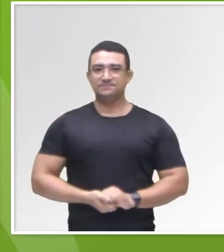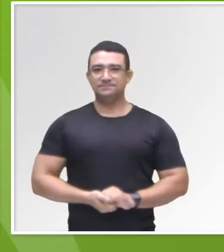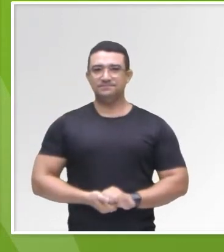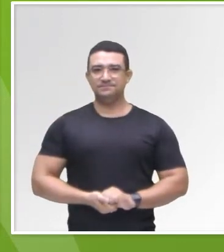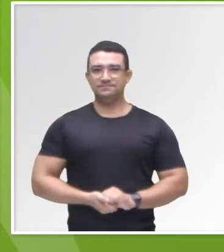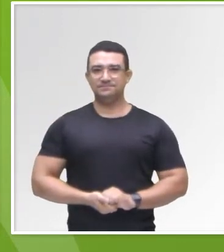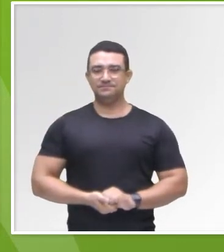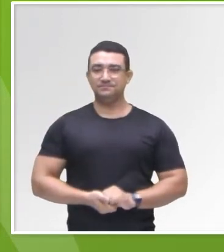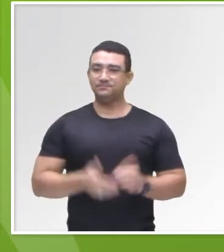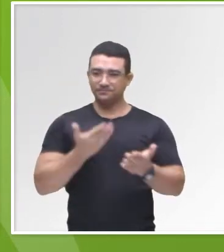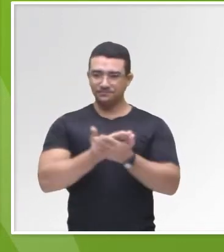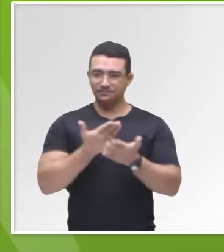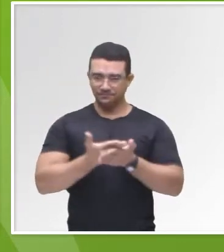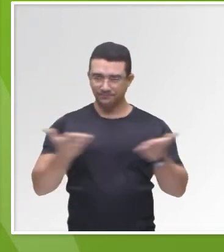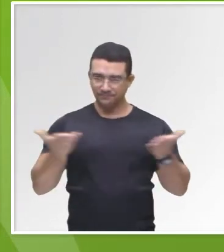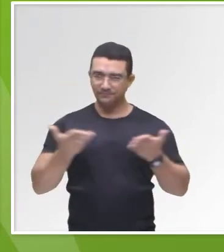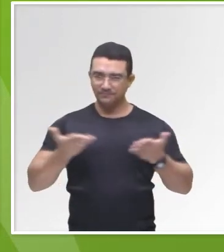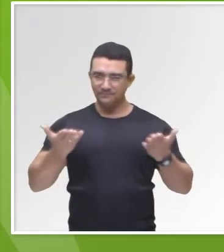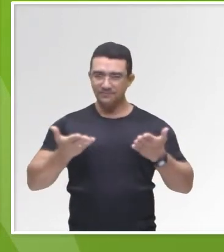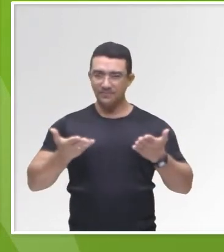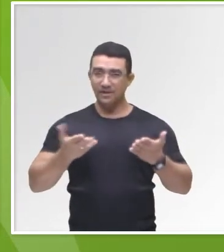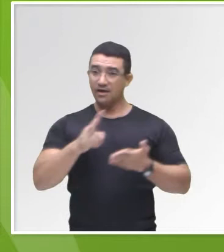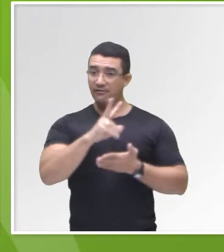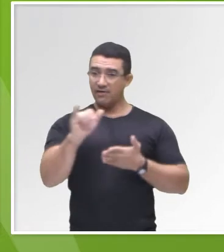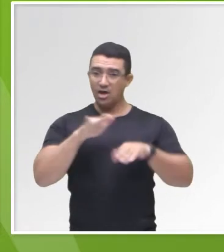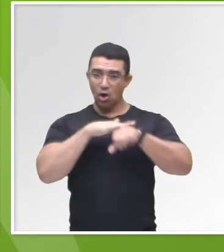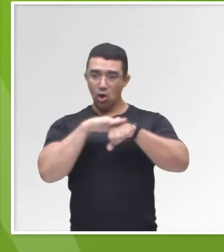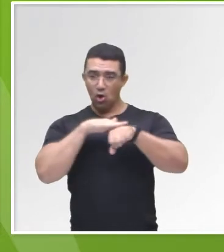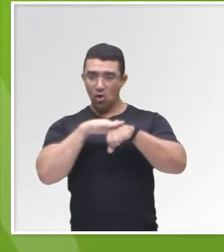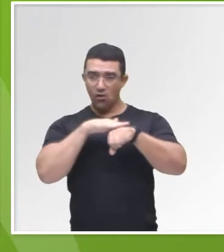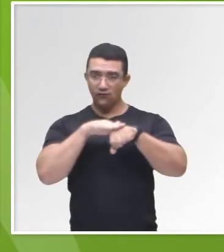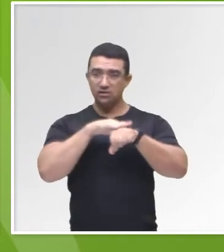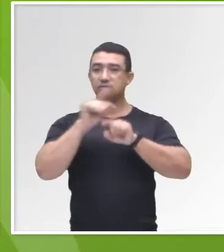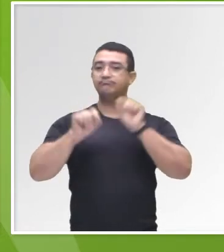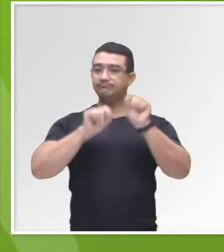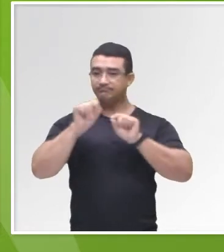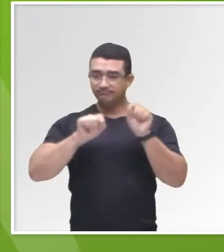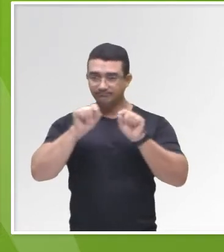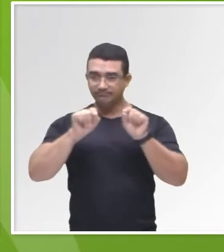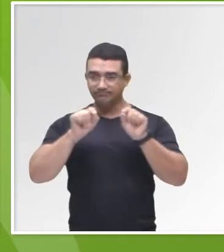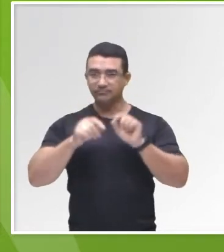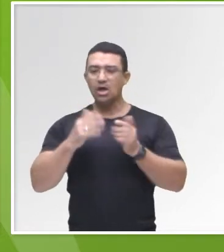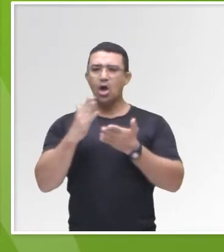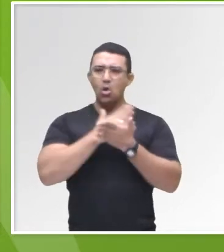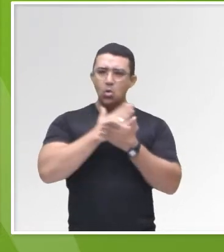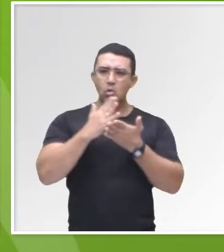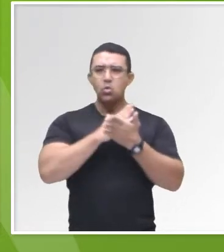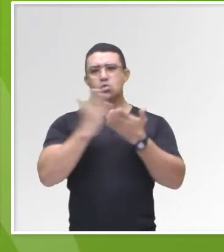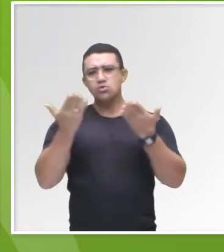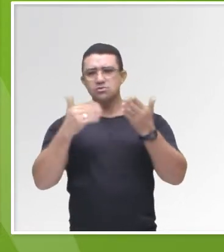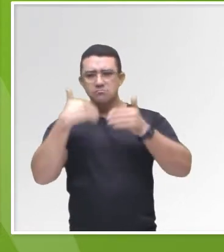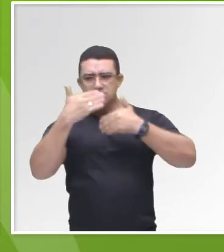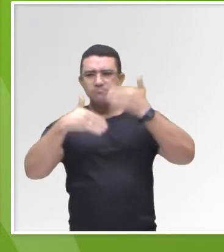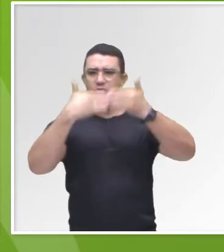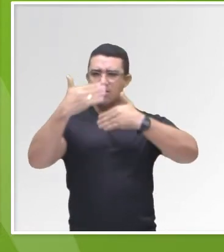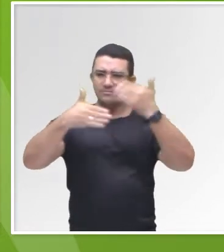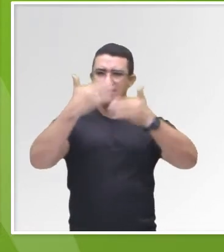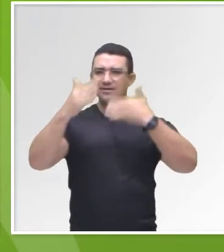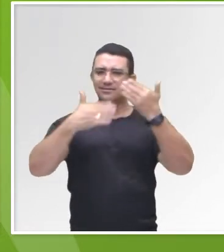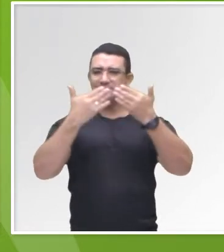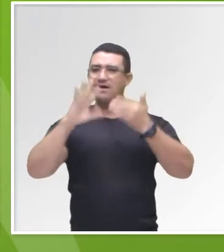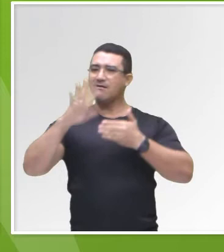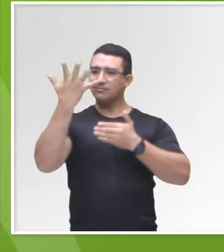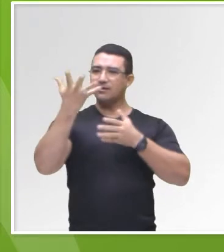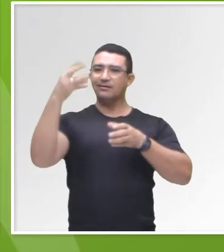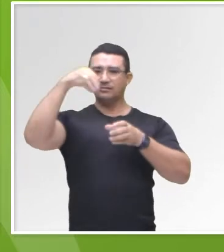Nessa nossa aula de hoje, a gente vai conversar aí sobre alguns processos que acontecem no interior das